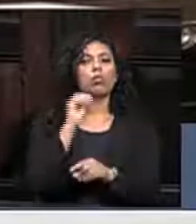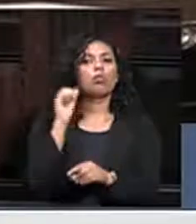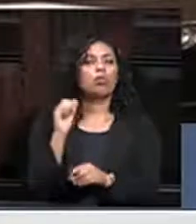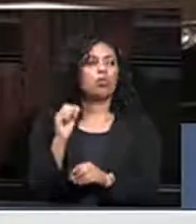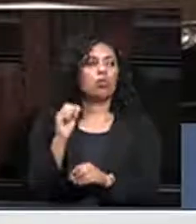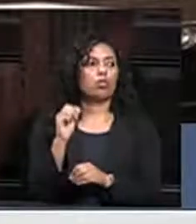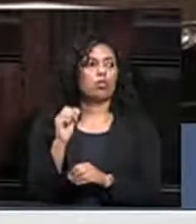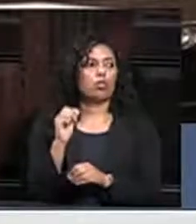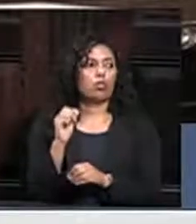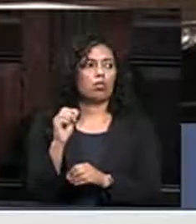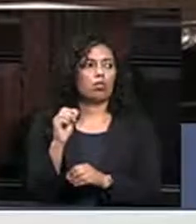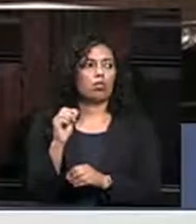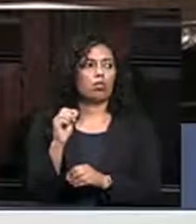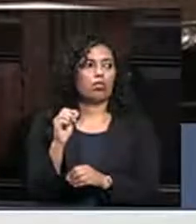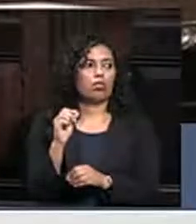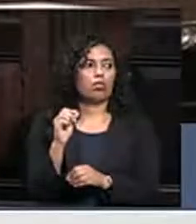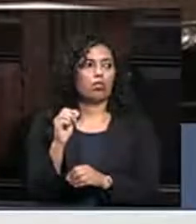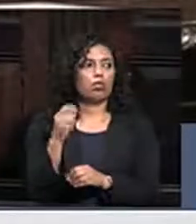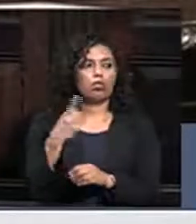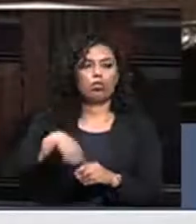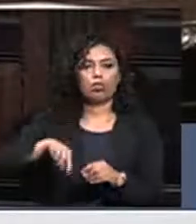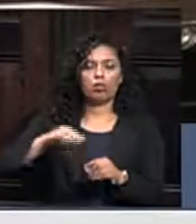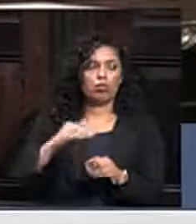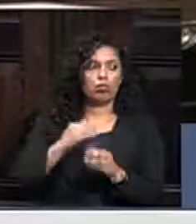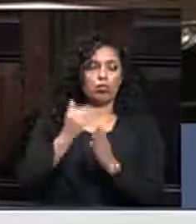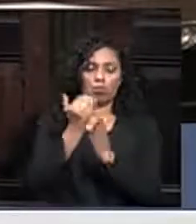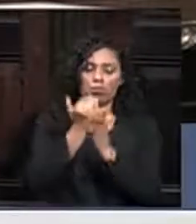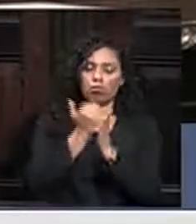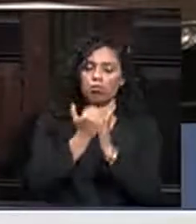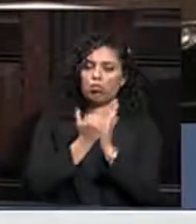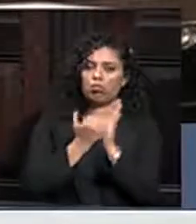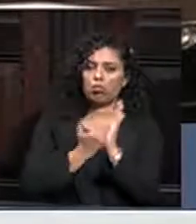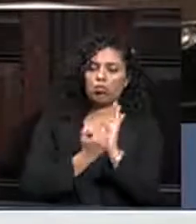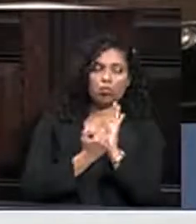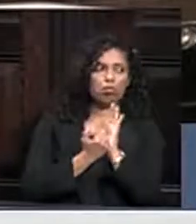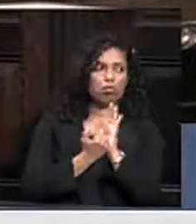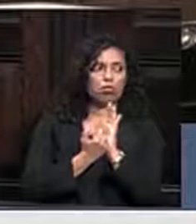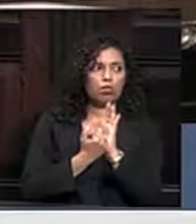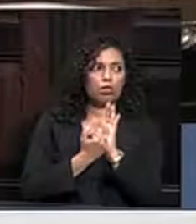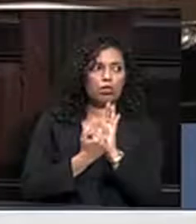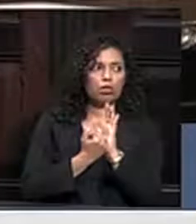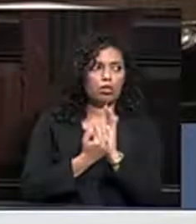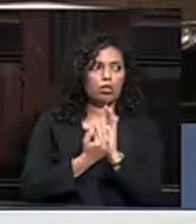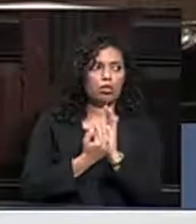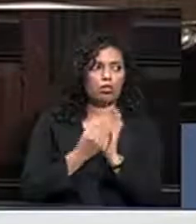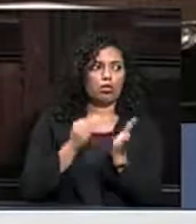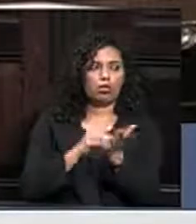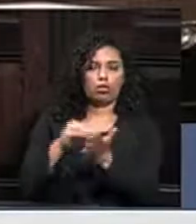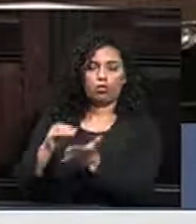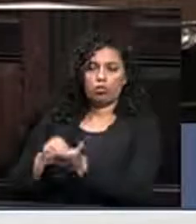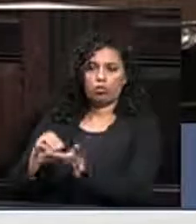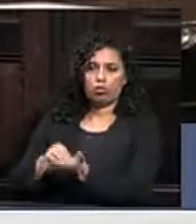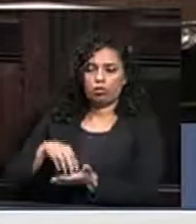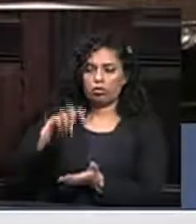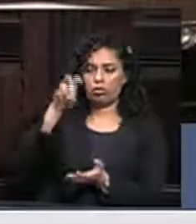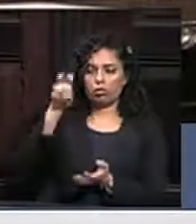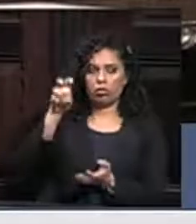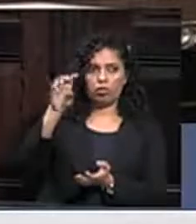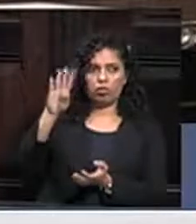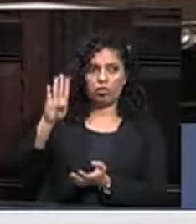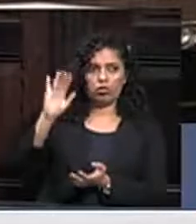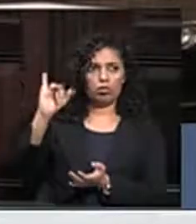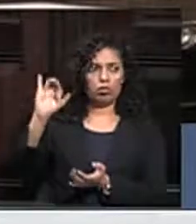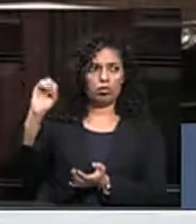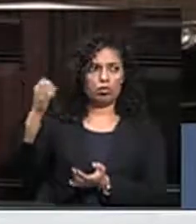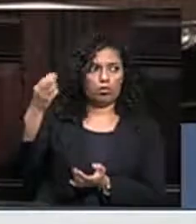encerramos e apresentamos um orçamento, né, que nos mostra que temos um déficit de 5 bilhões de reais,